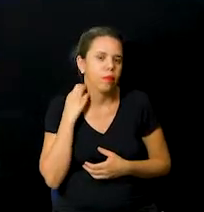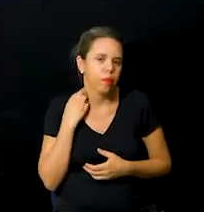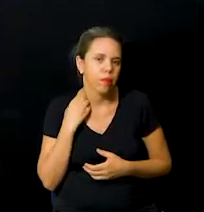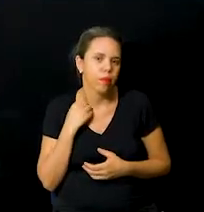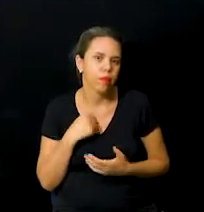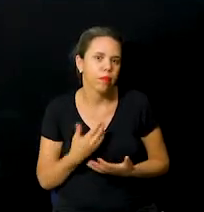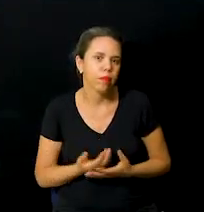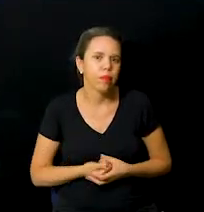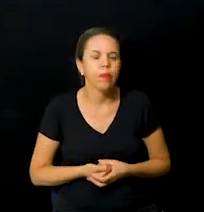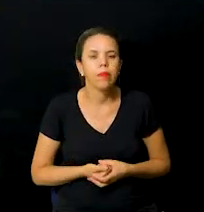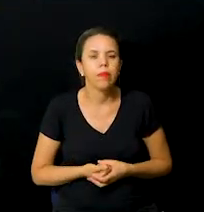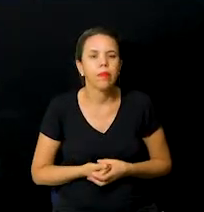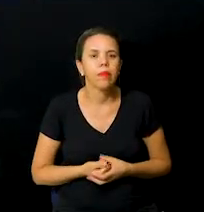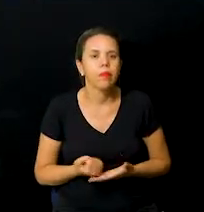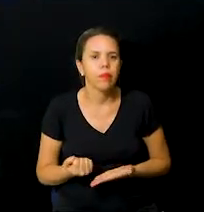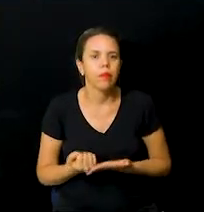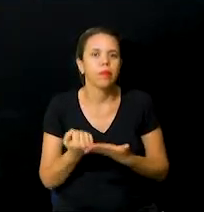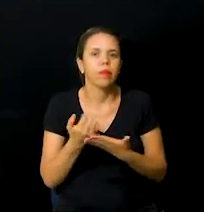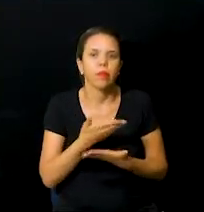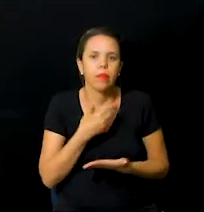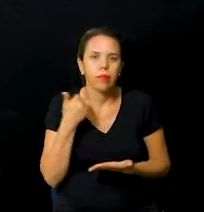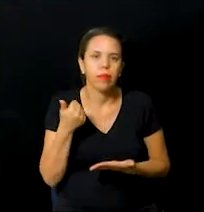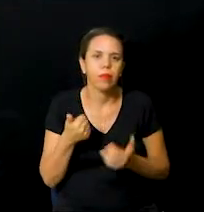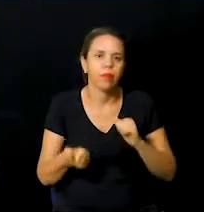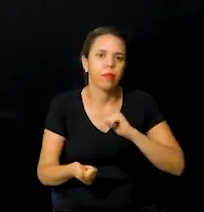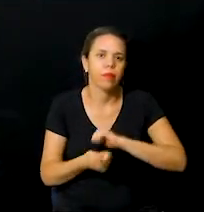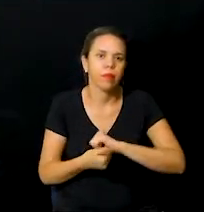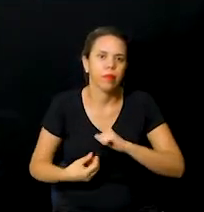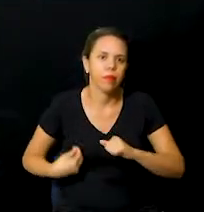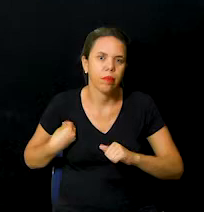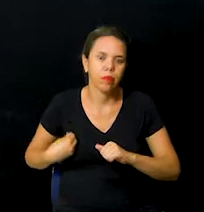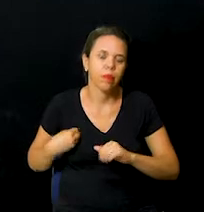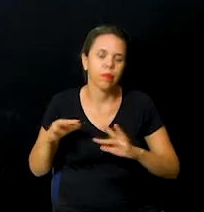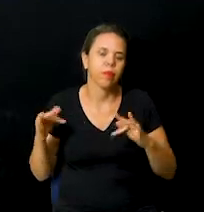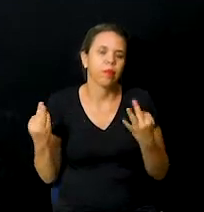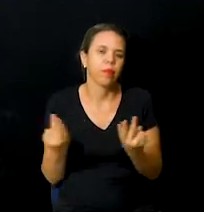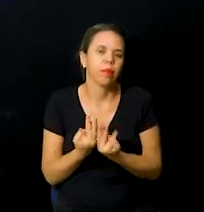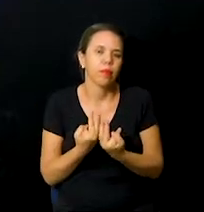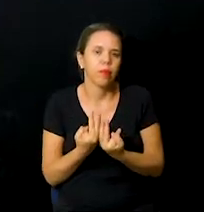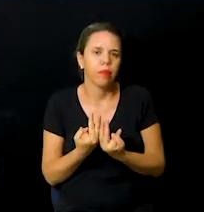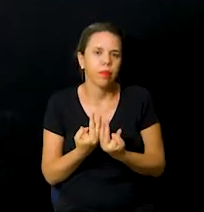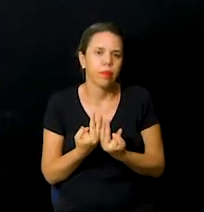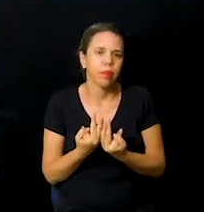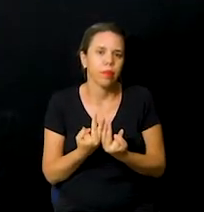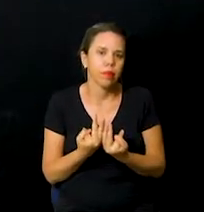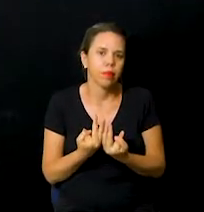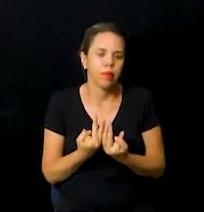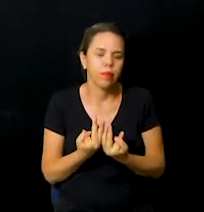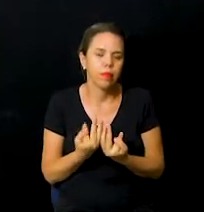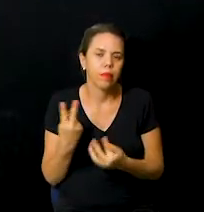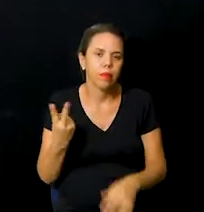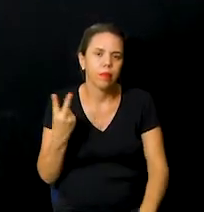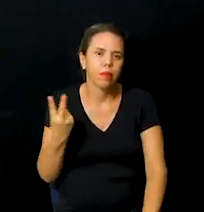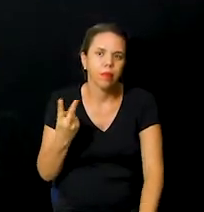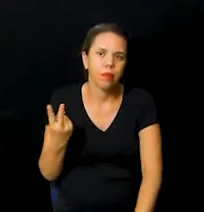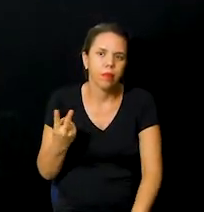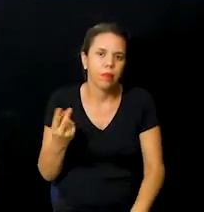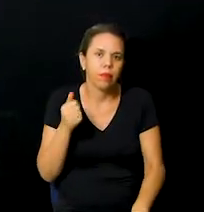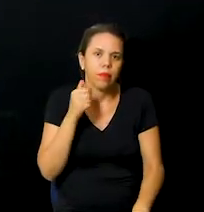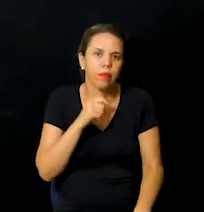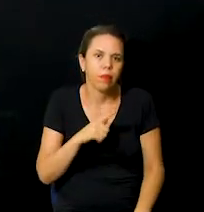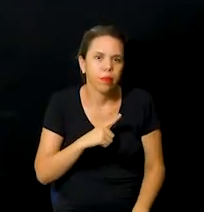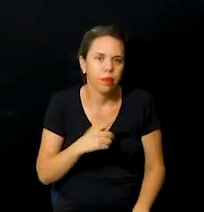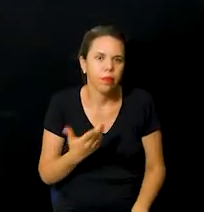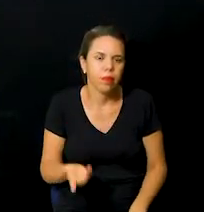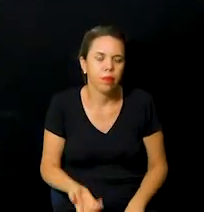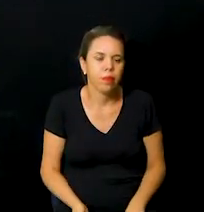é geração de renda, né, contribuição para a melhoria da qualidade de vida dentro da família, dentro do lar, dentro dos respectivos